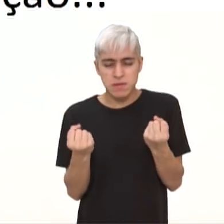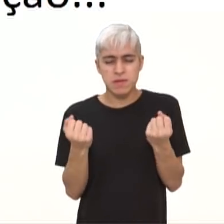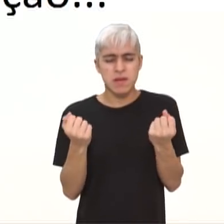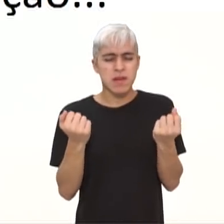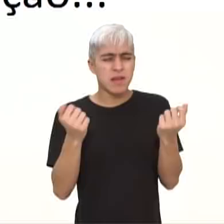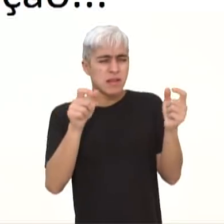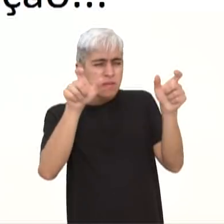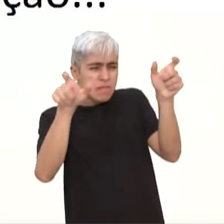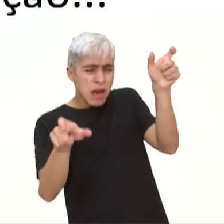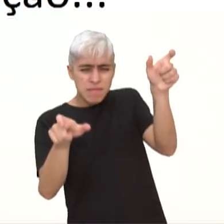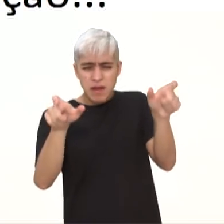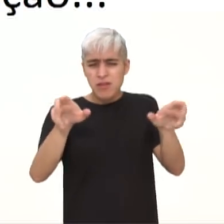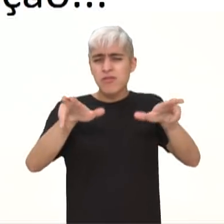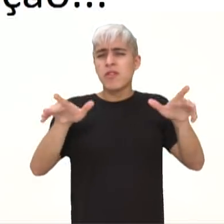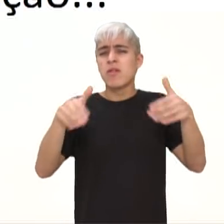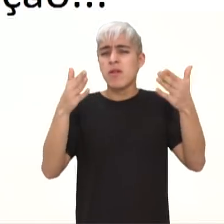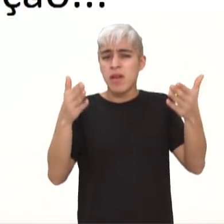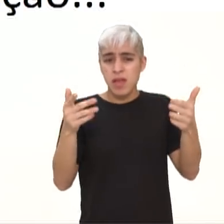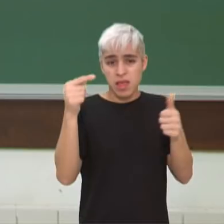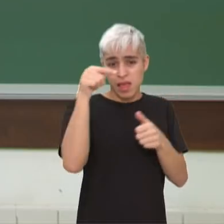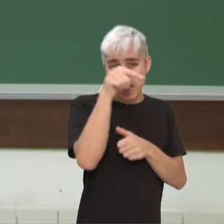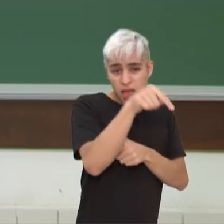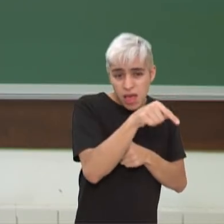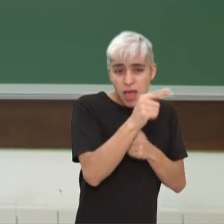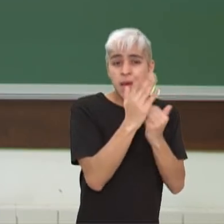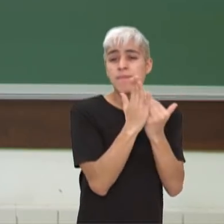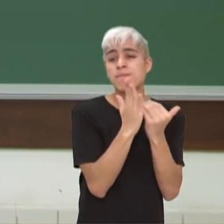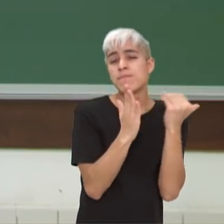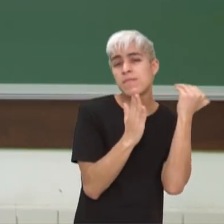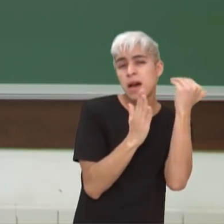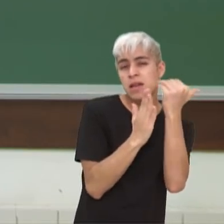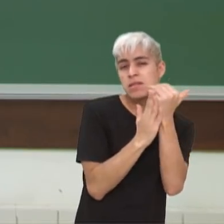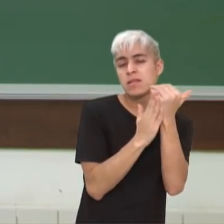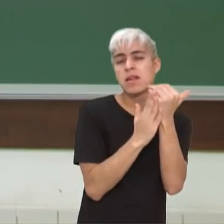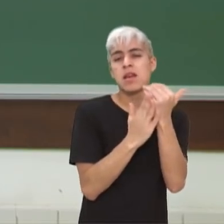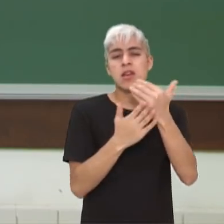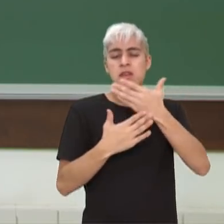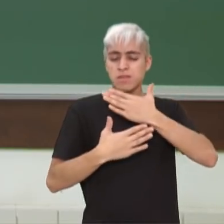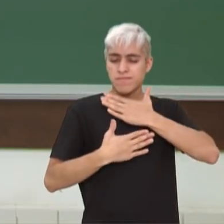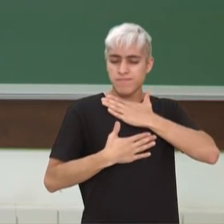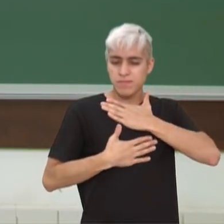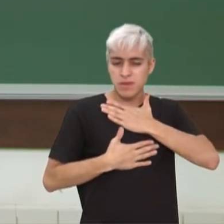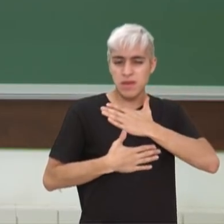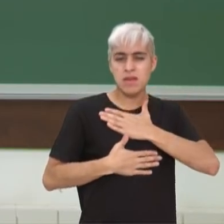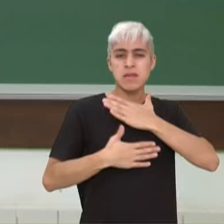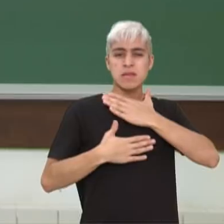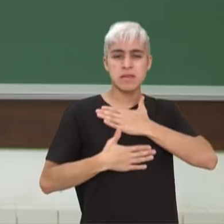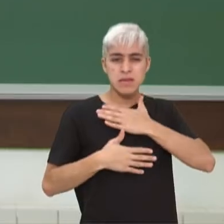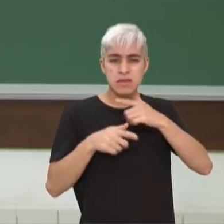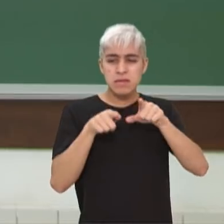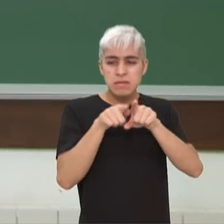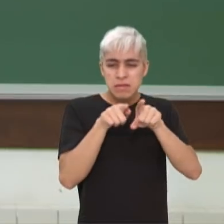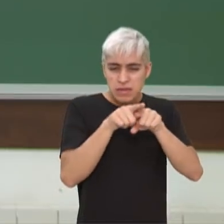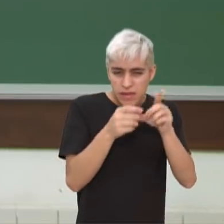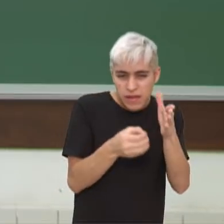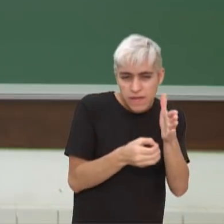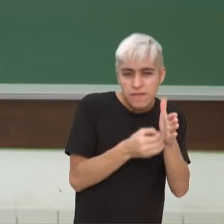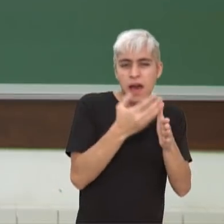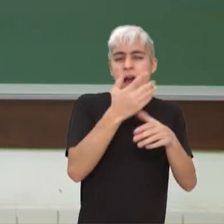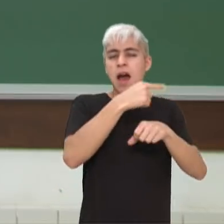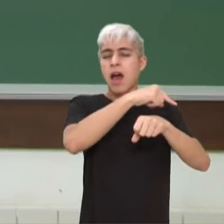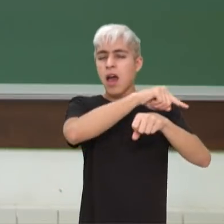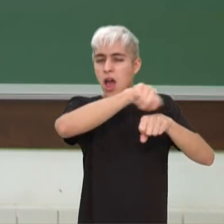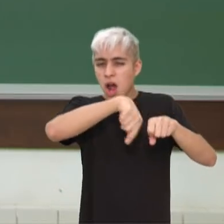uma para outra é que o aeróbico, principalmente, você vai trabalhar ali com atividade física por várias horas,